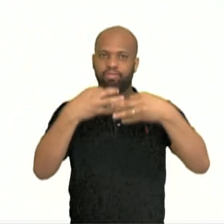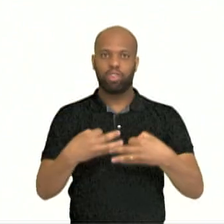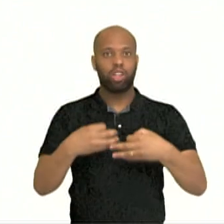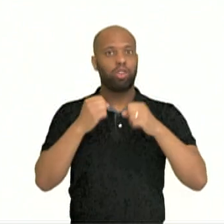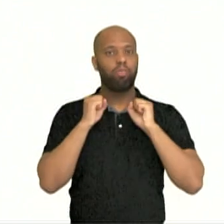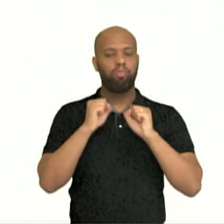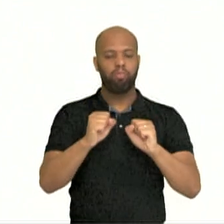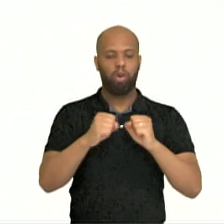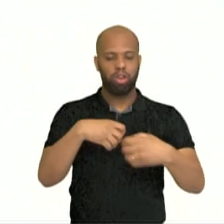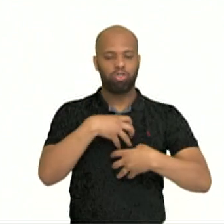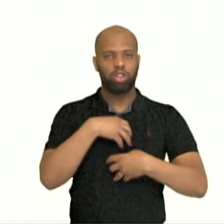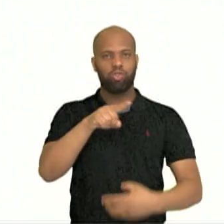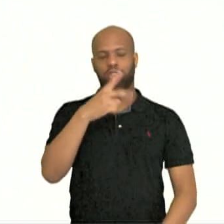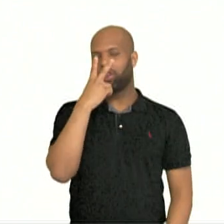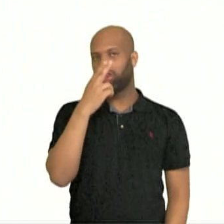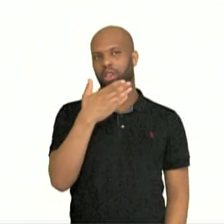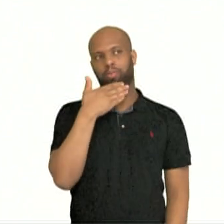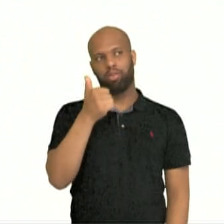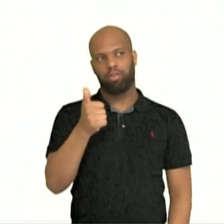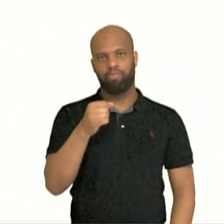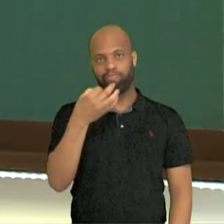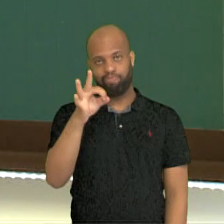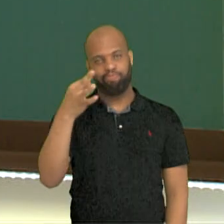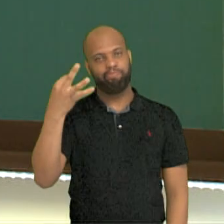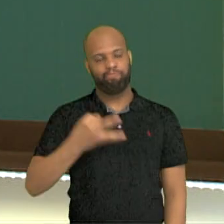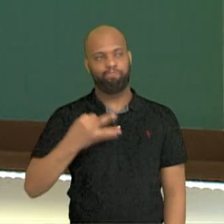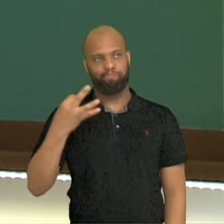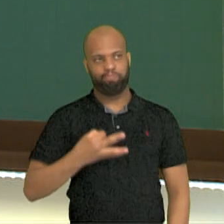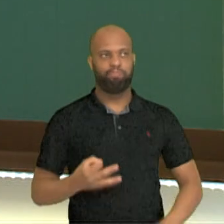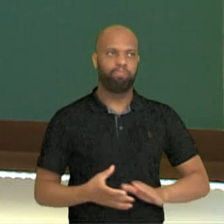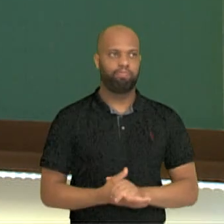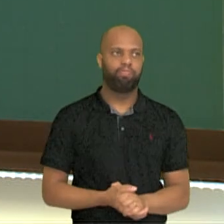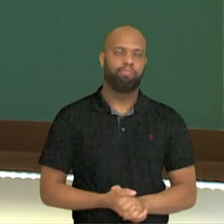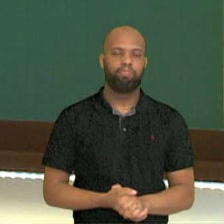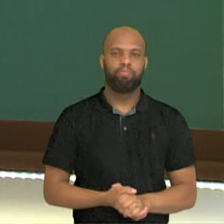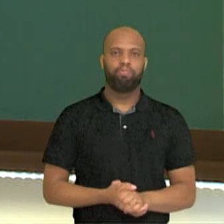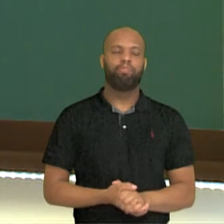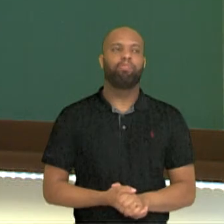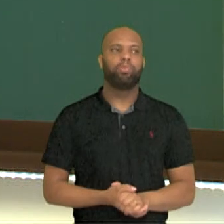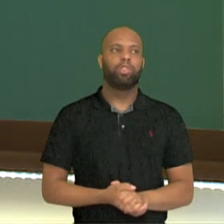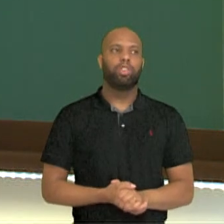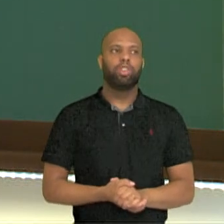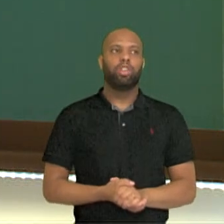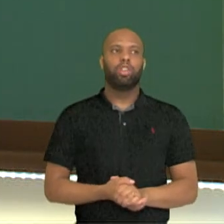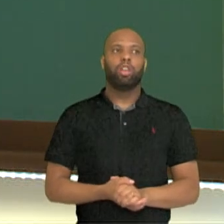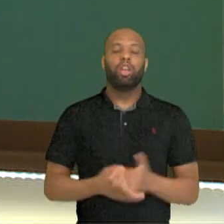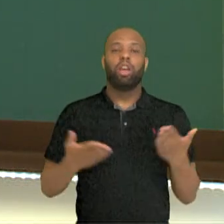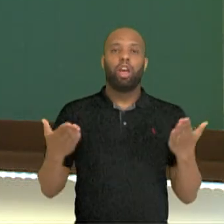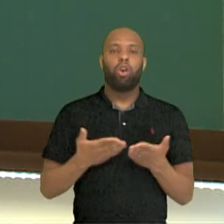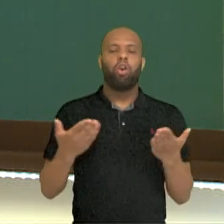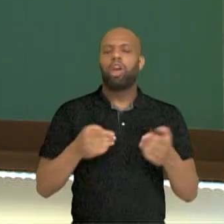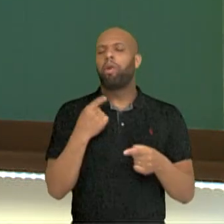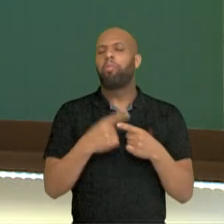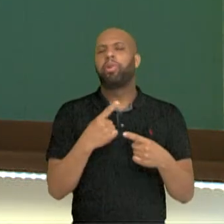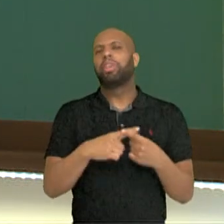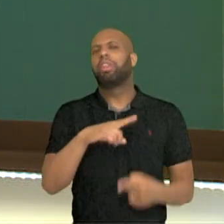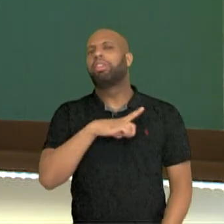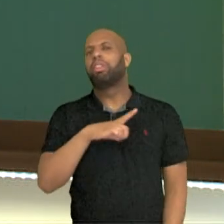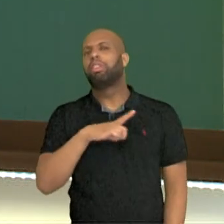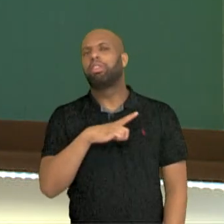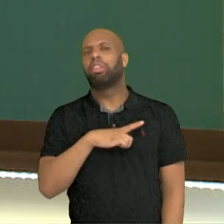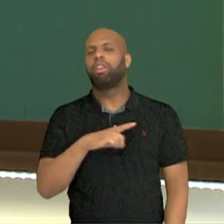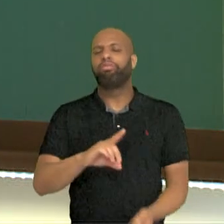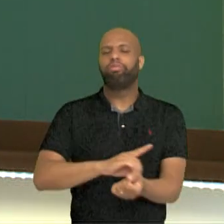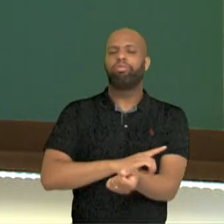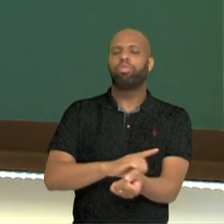usar do jeito que você achar melhor. Perfeito, né? Quais são as causas da diabetes,